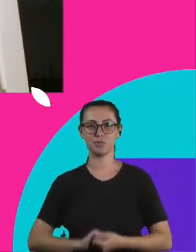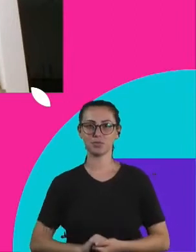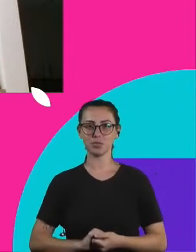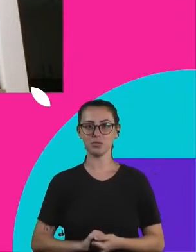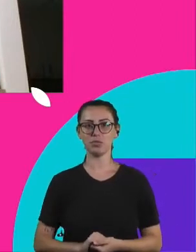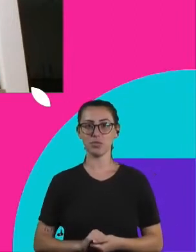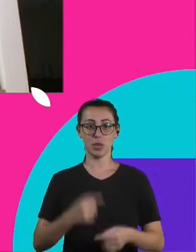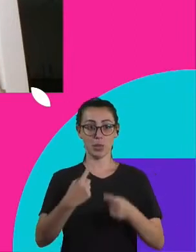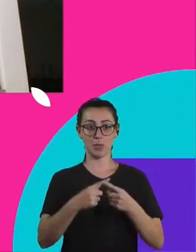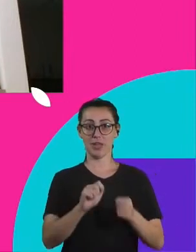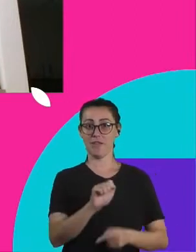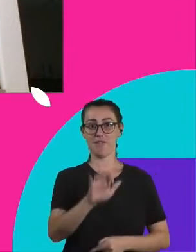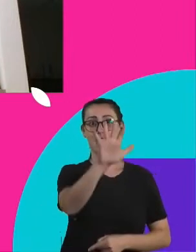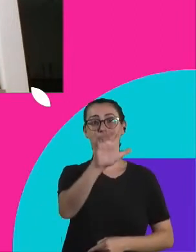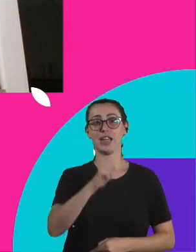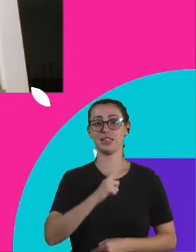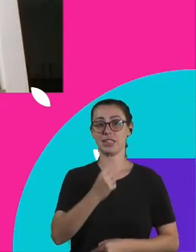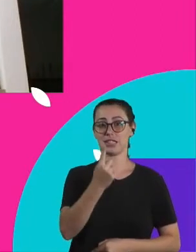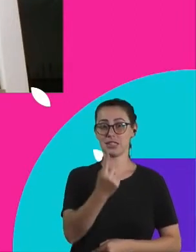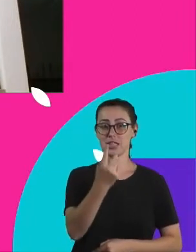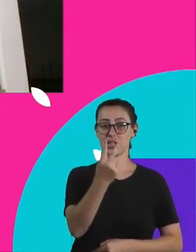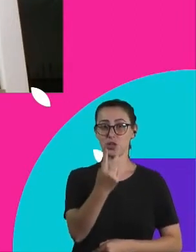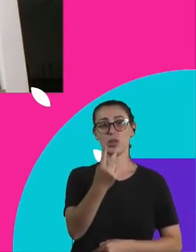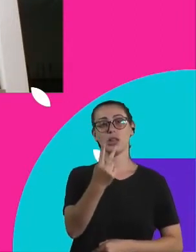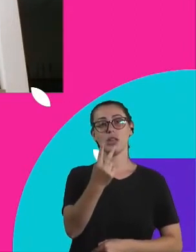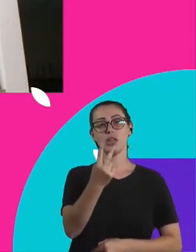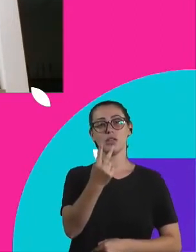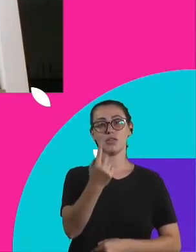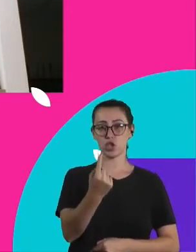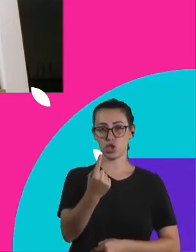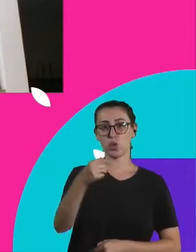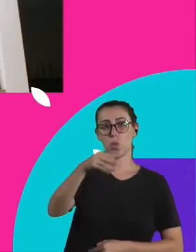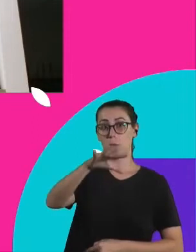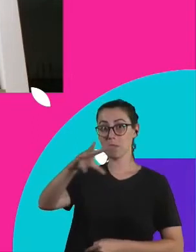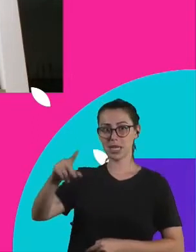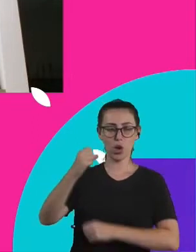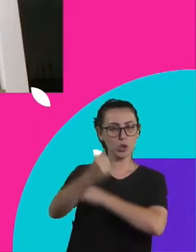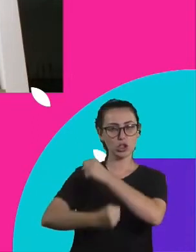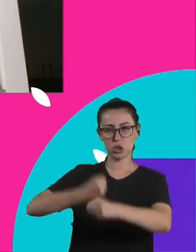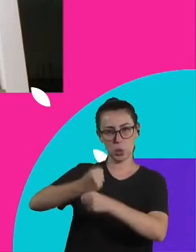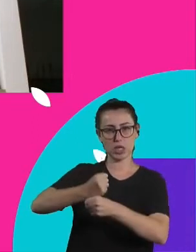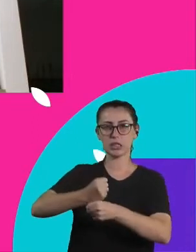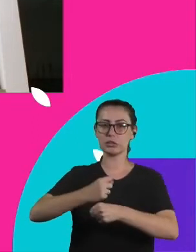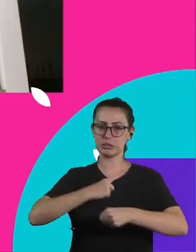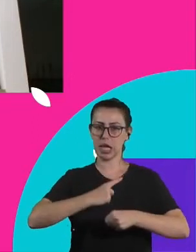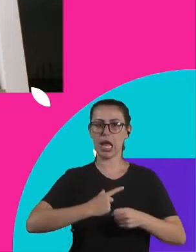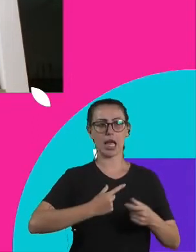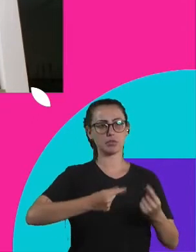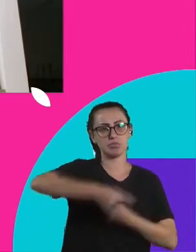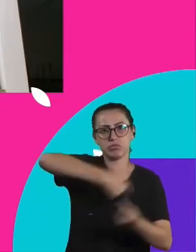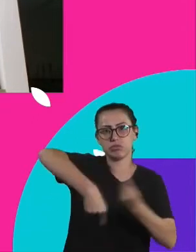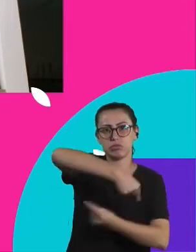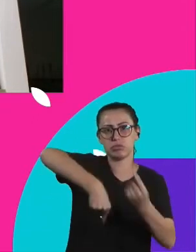mobilizam 121, números corrigidos, bilhões ano, significa dizer que a favela não é preguiçosa, ela trabalha, ela